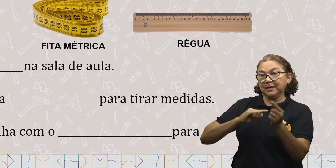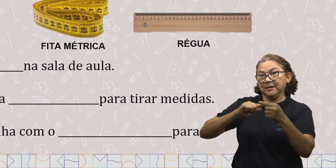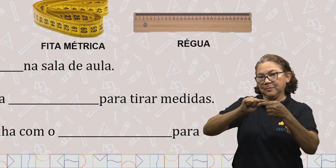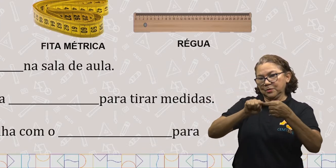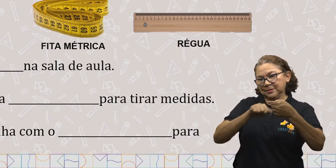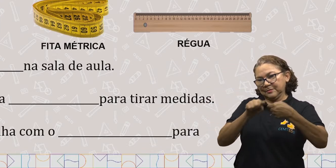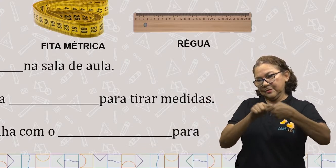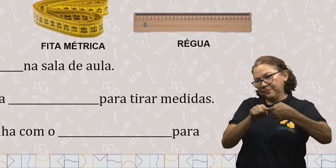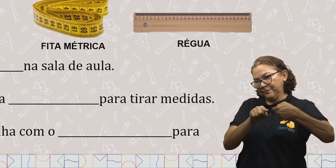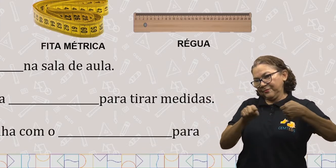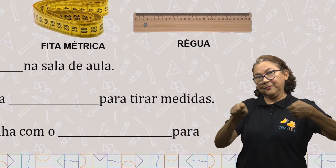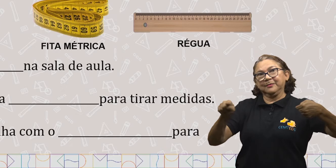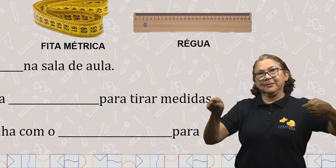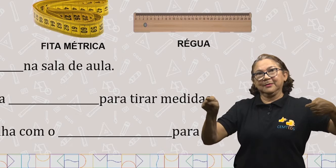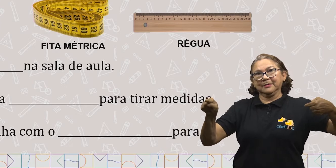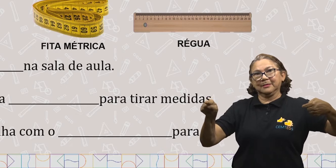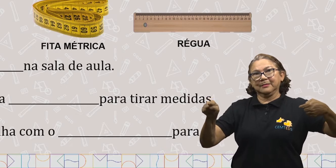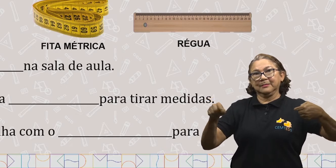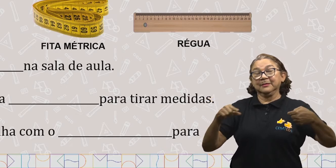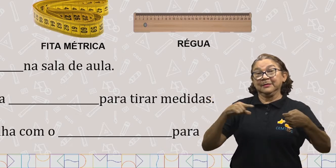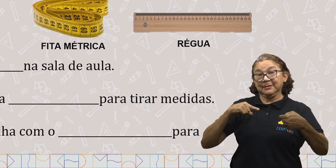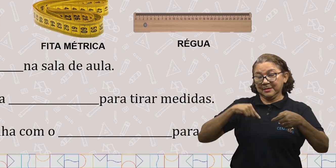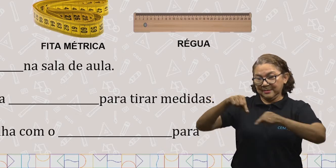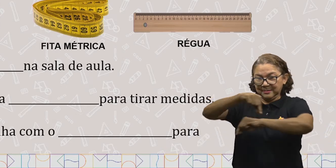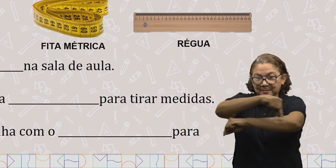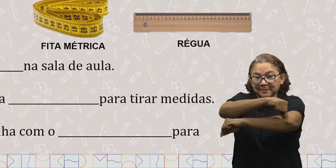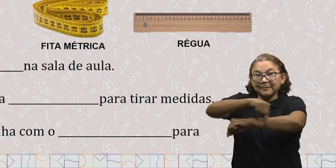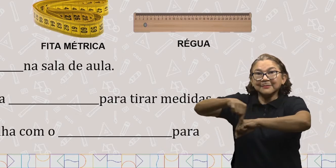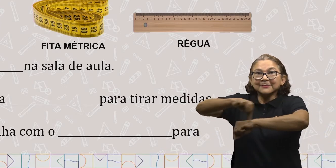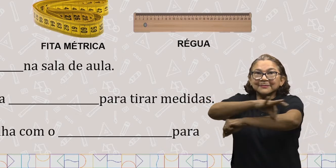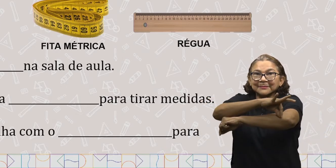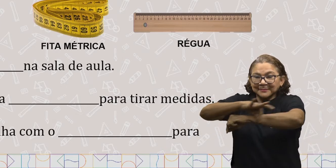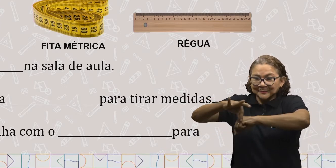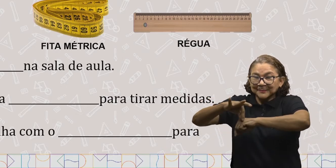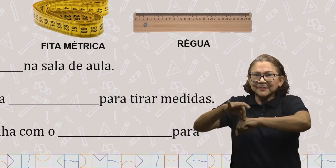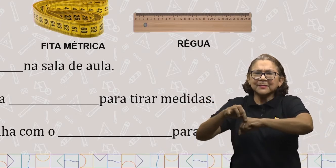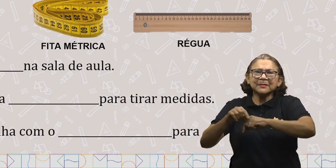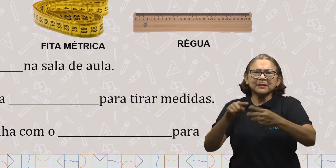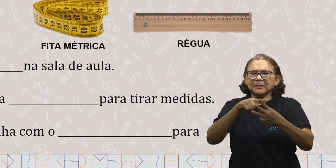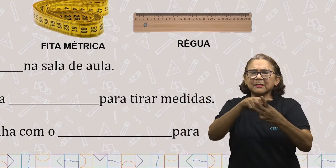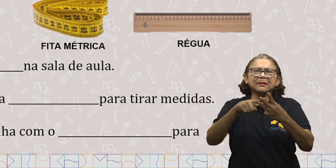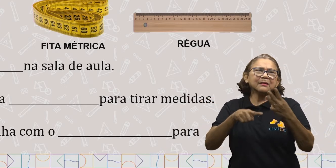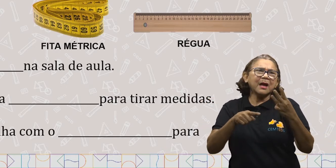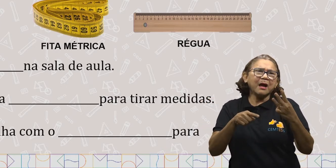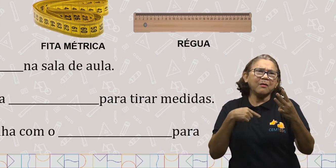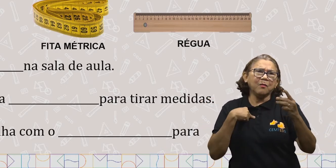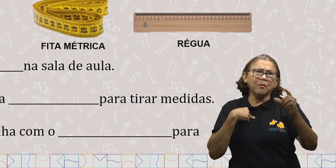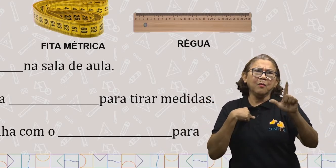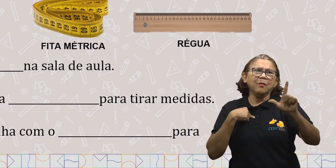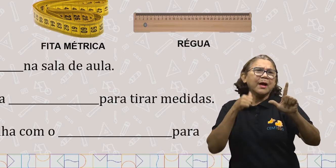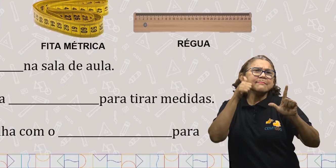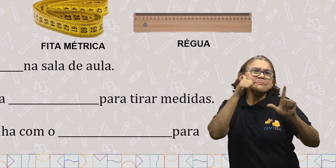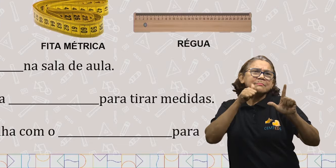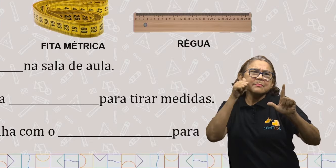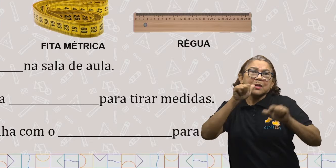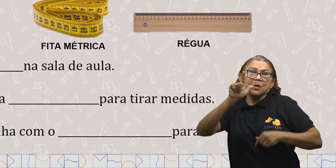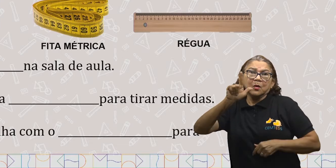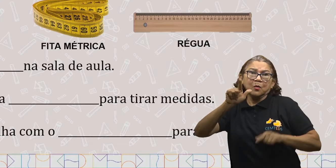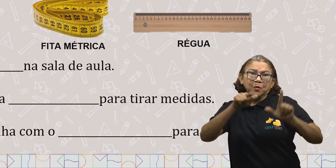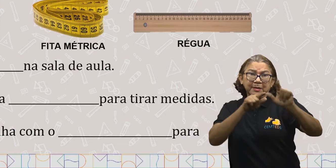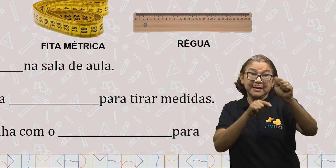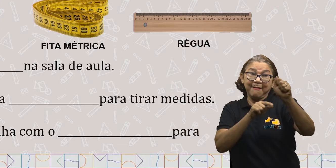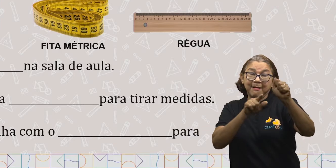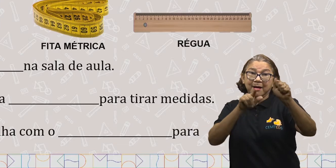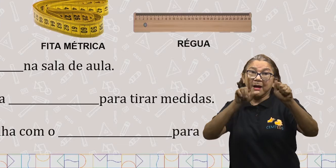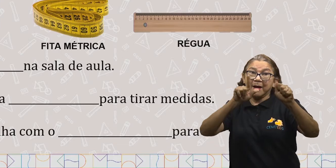a régua. Você vai completar. Letra A. Luísa usa A. O que Luísa usa na sala de